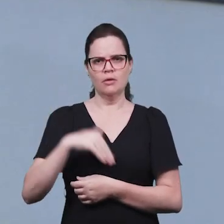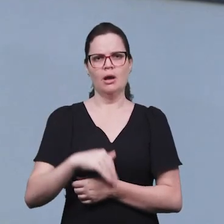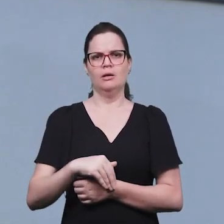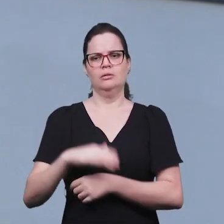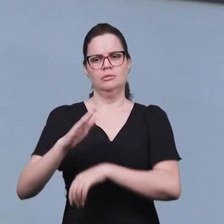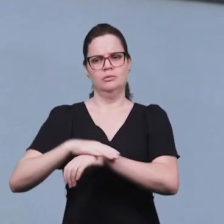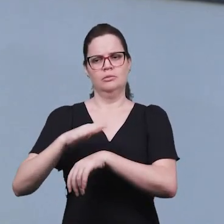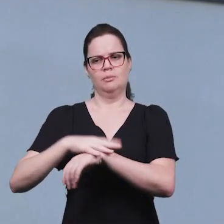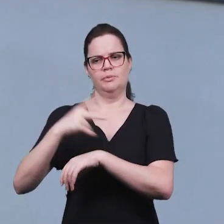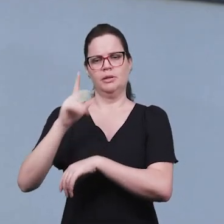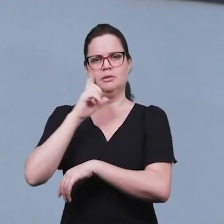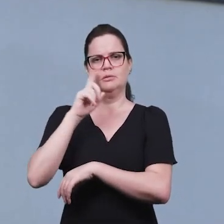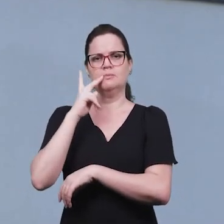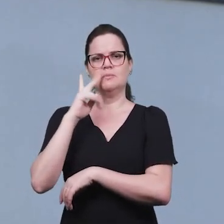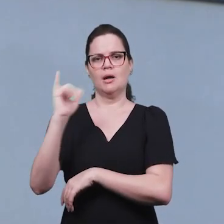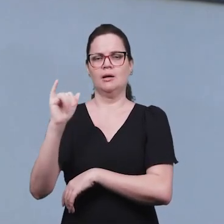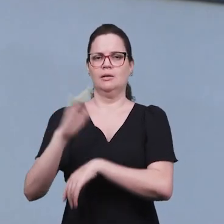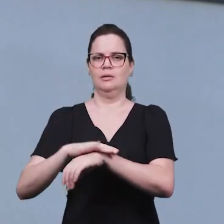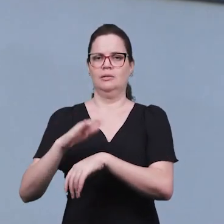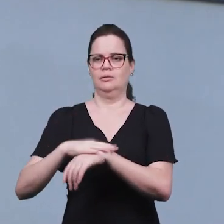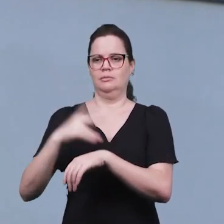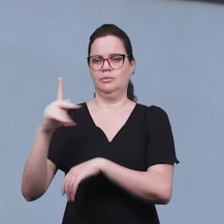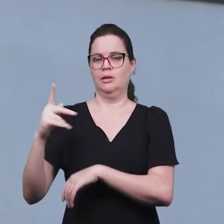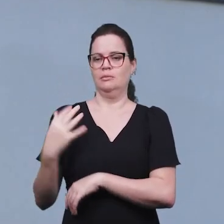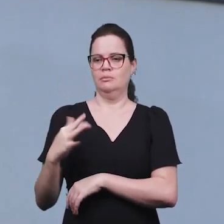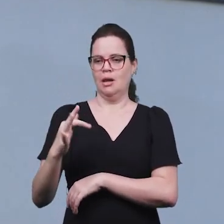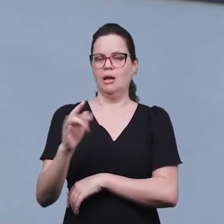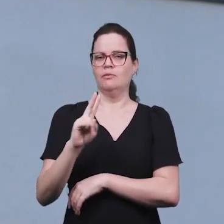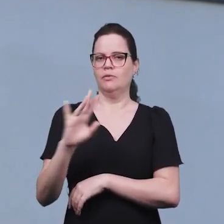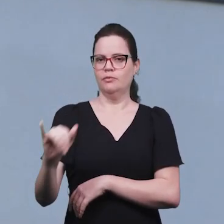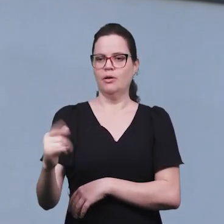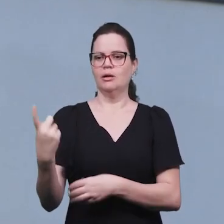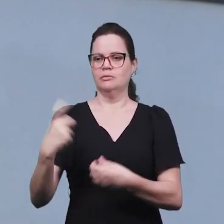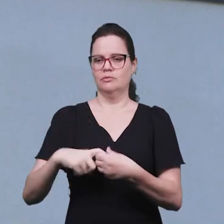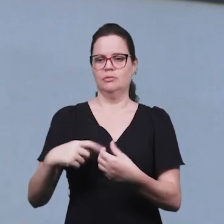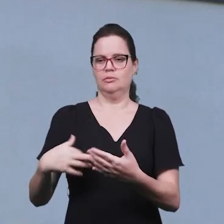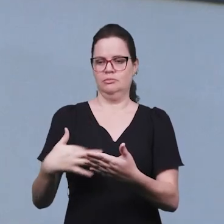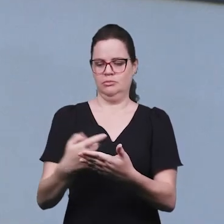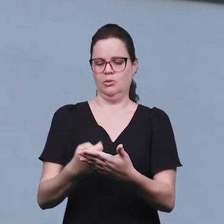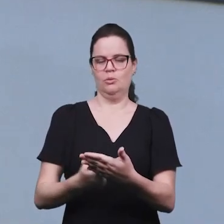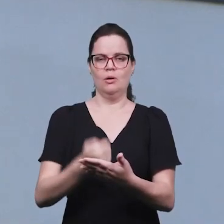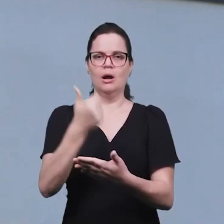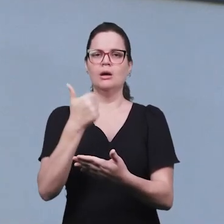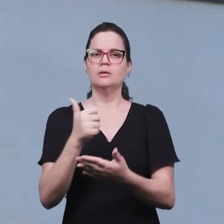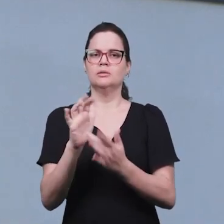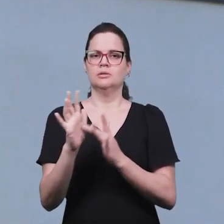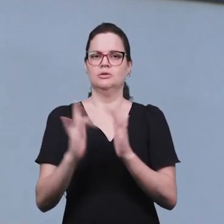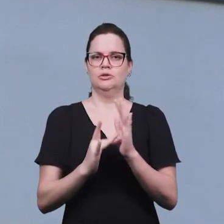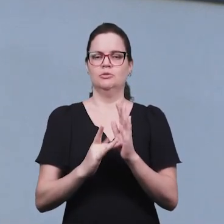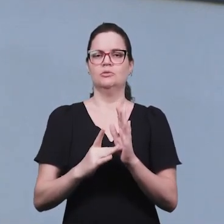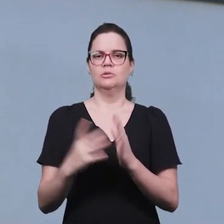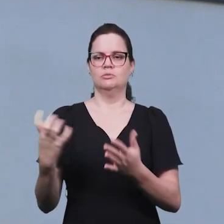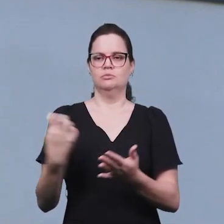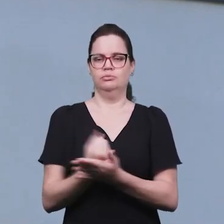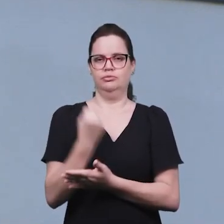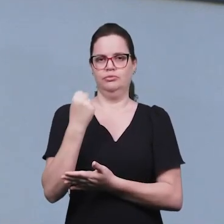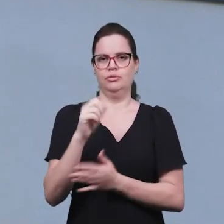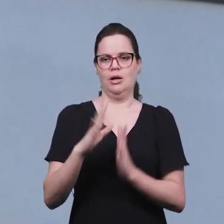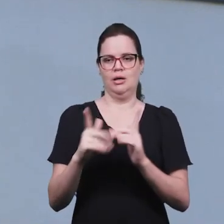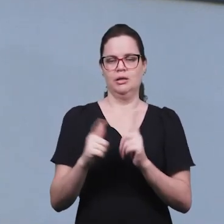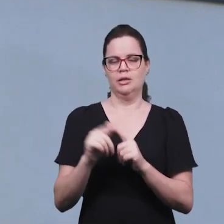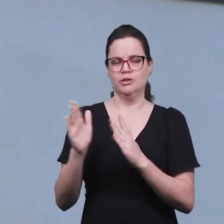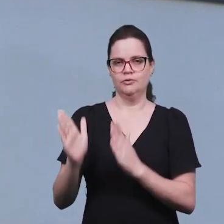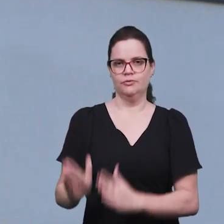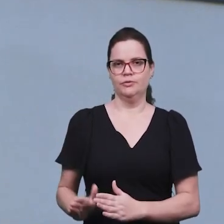no tempo de Deus, que se chama breve. Muito em breve, a igreja do Senhor, ela